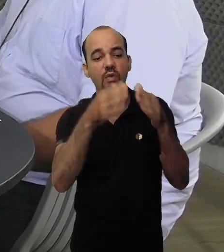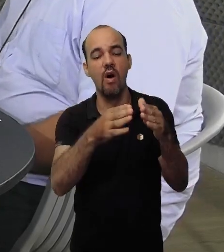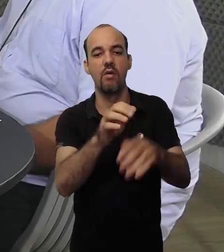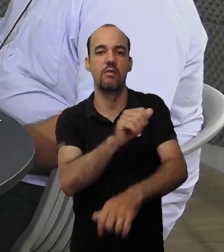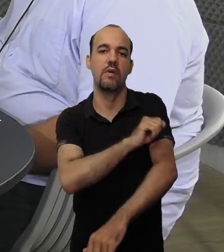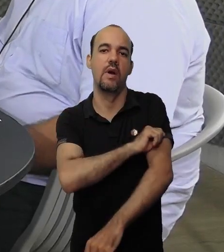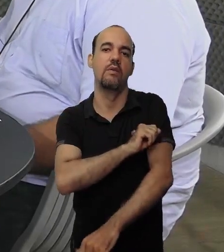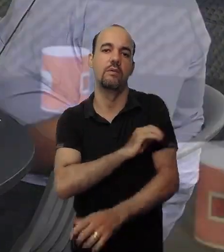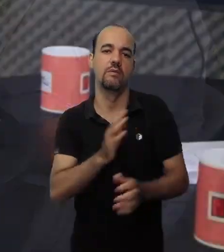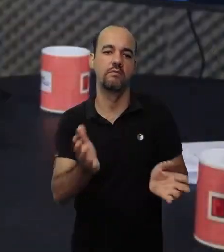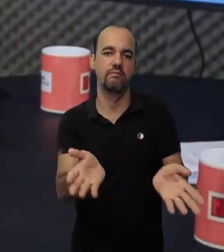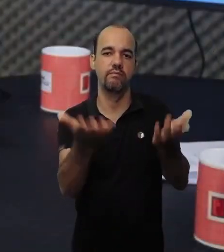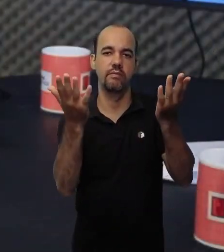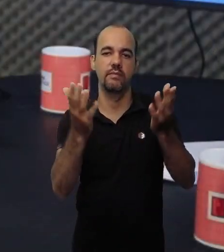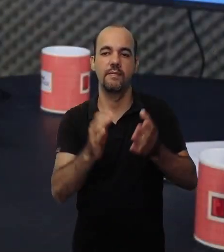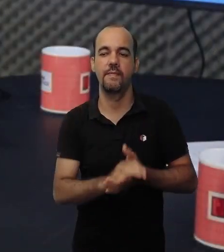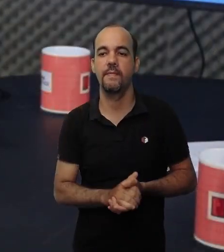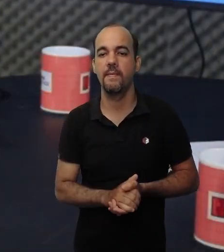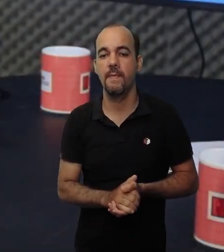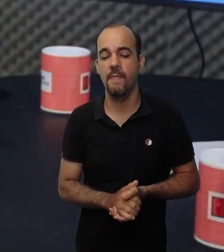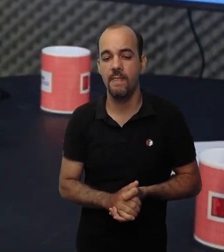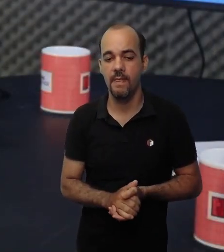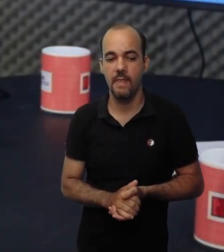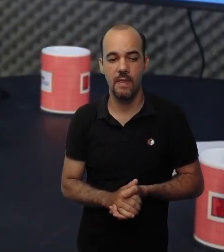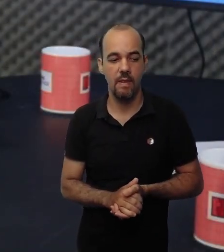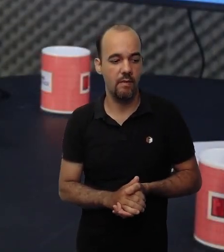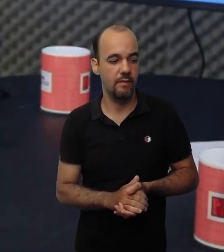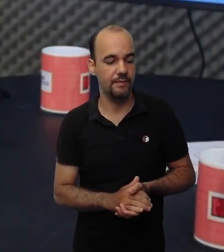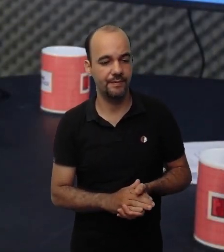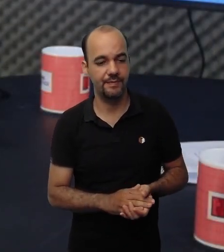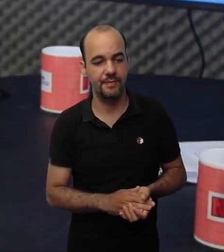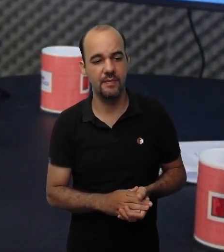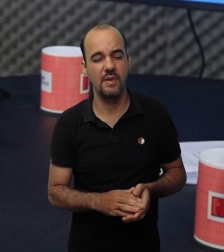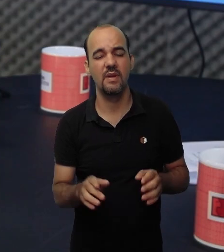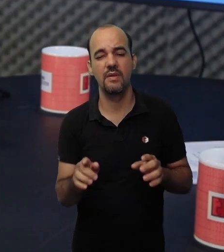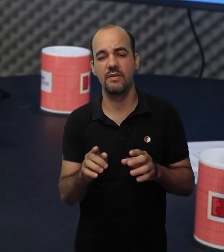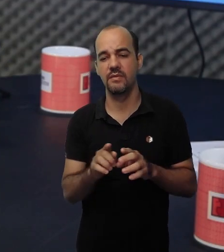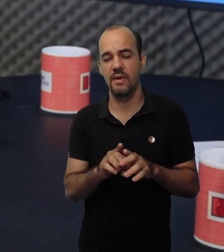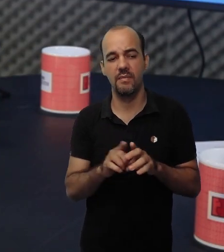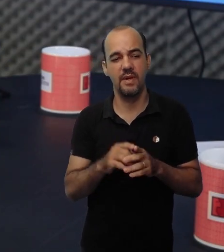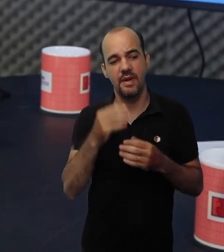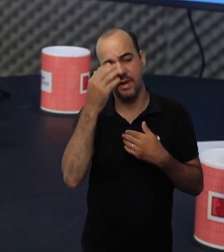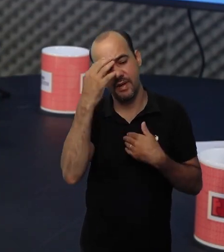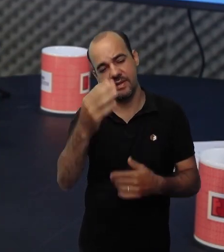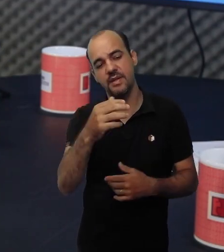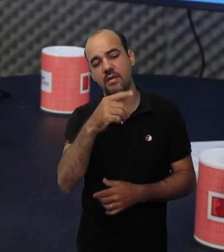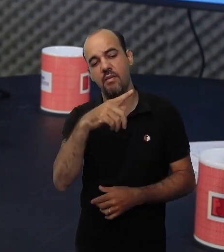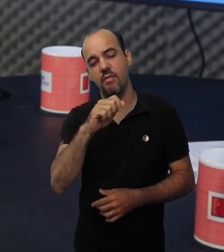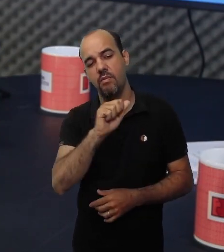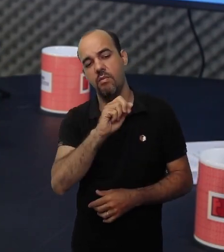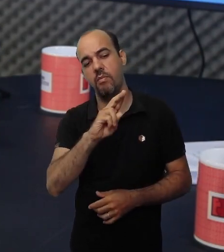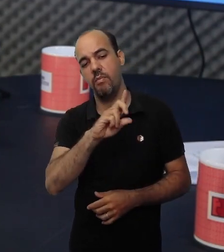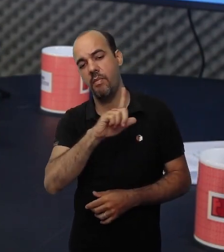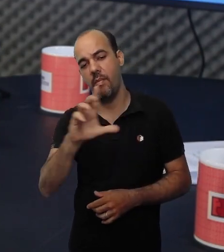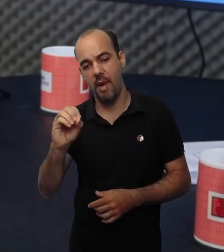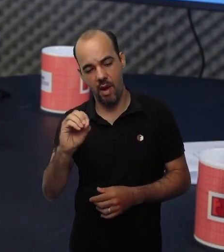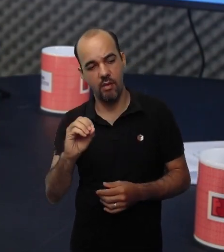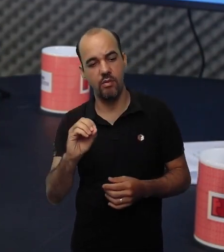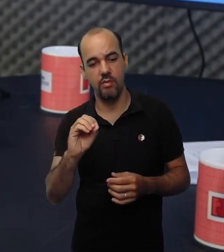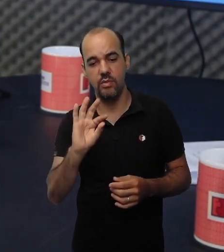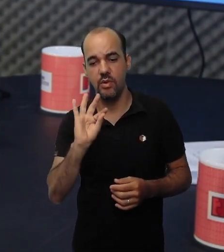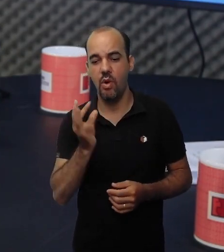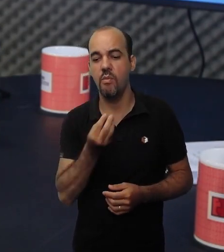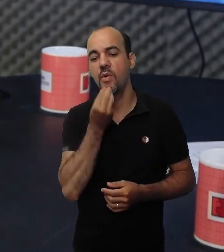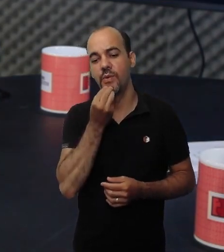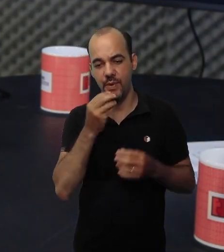Rafael? Eu quero agradecer ao professor Paulo também, Paulo Dutra, por dar essa